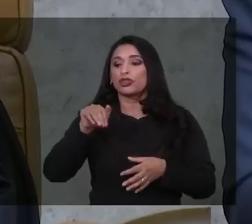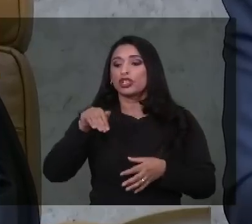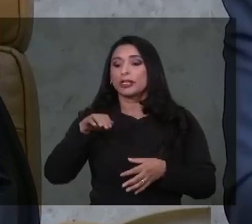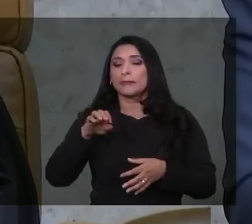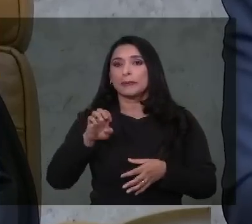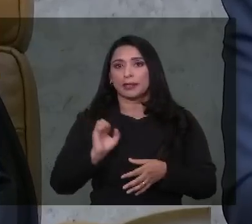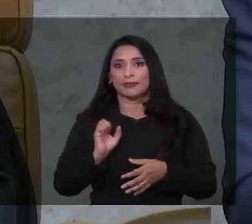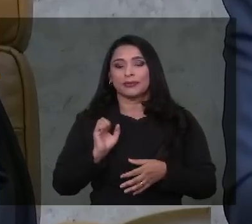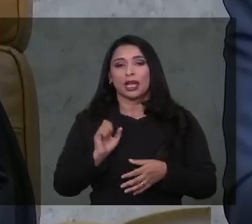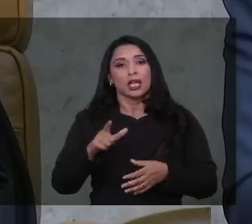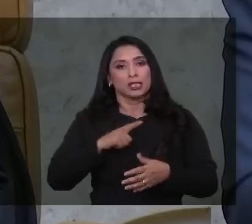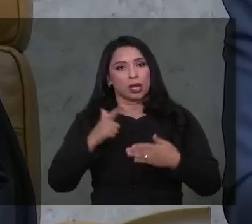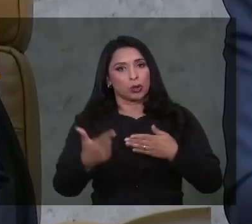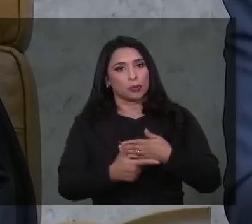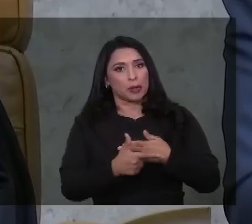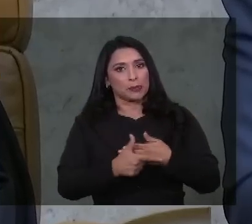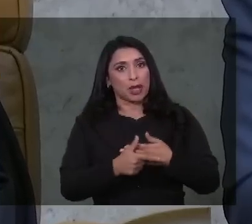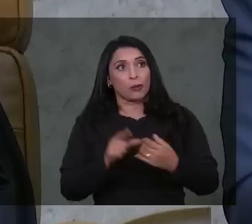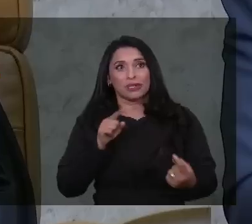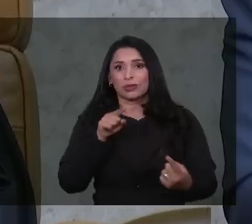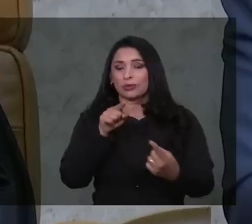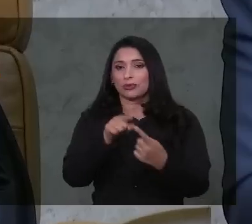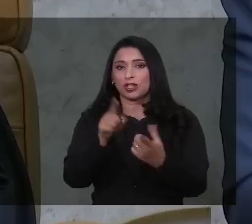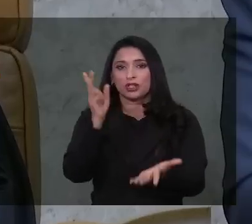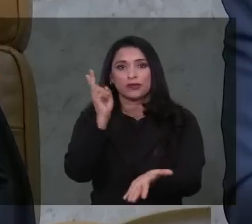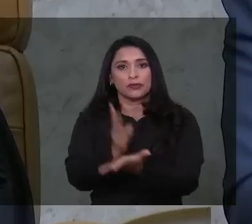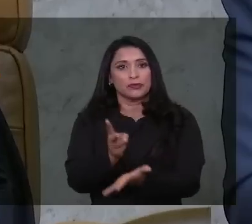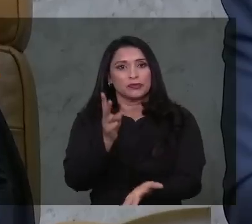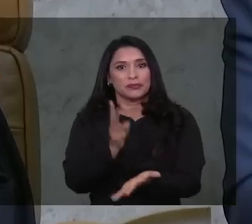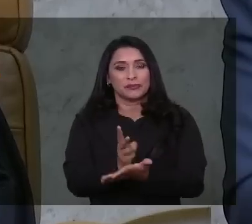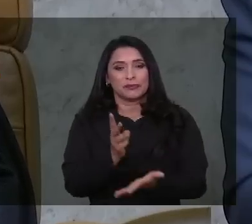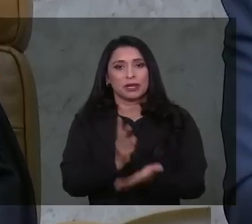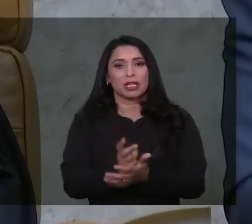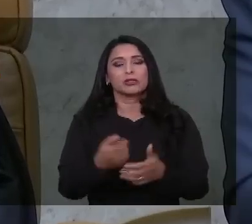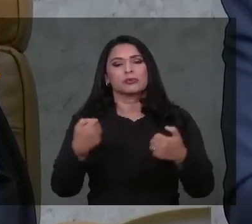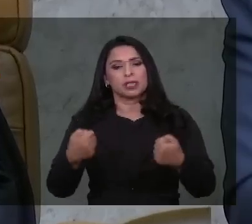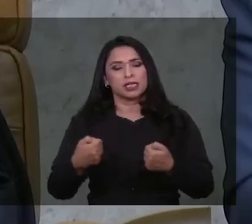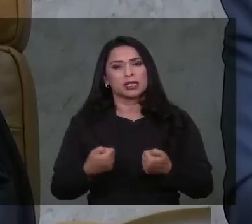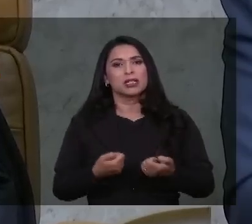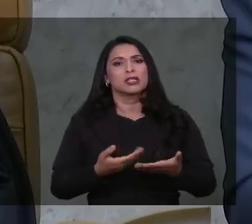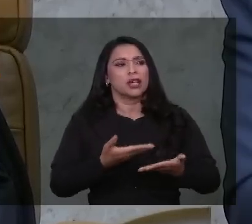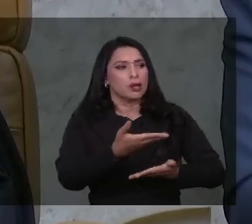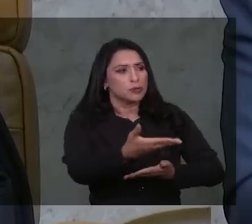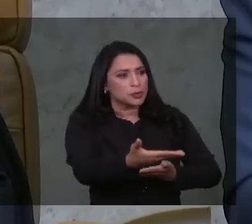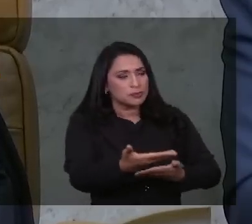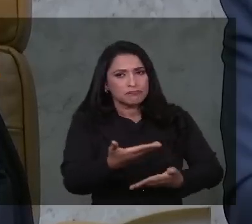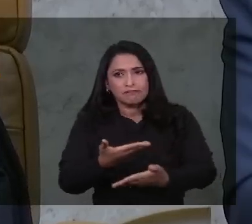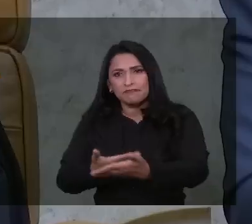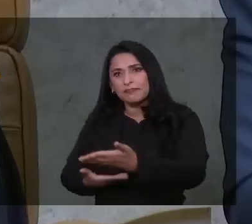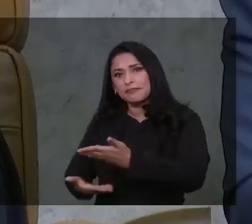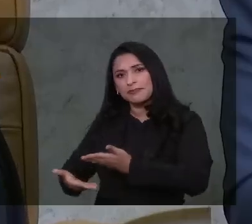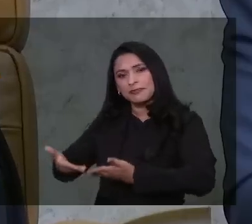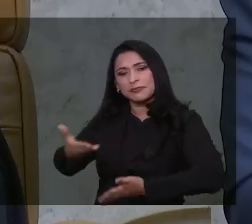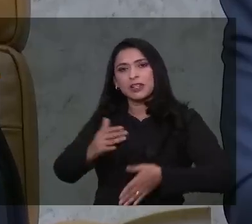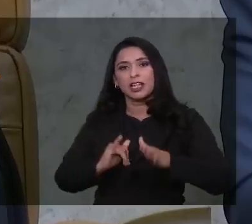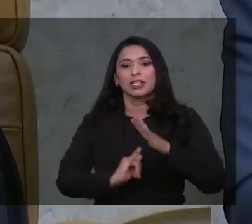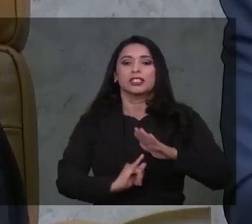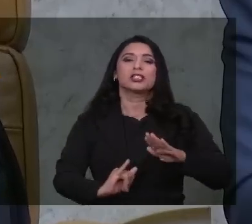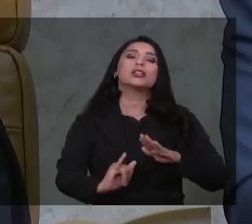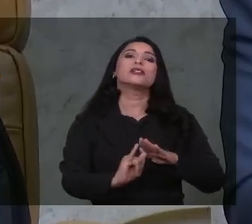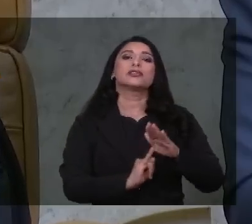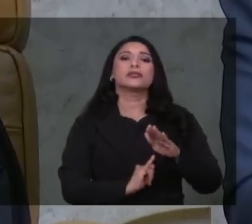comum. Por isso mesmo, vamos continuar a estreitar os laços de colegialidade e de